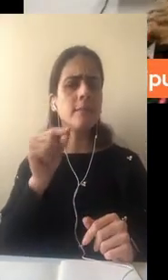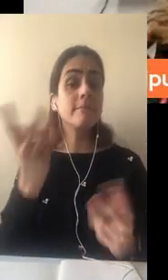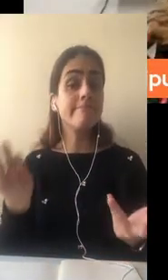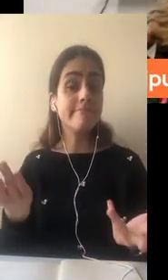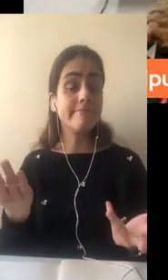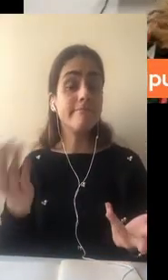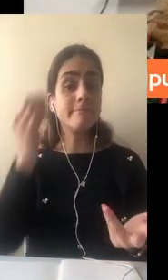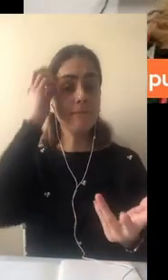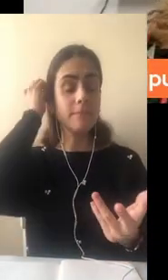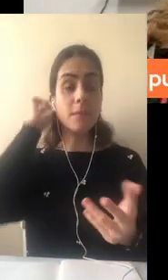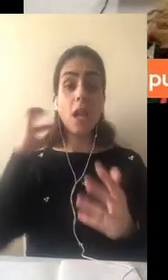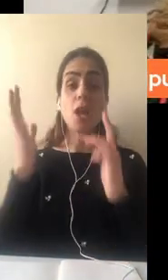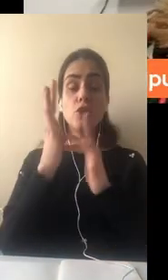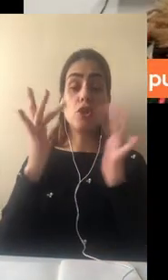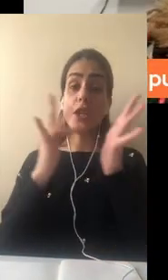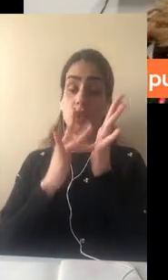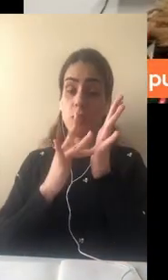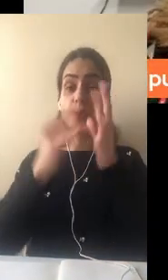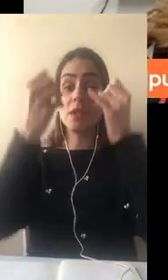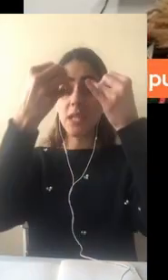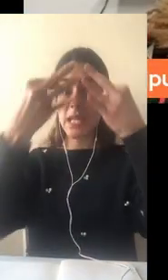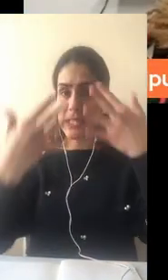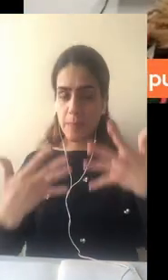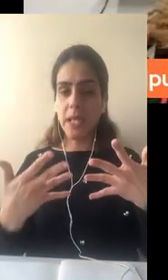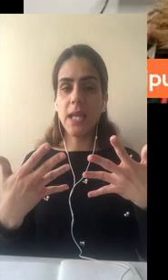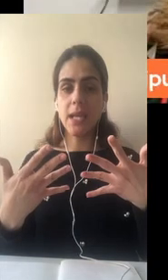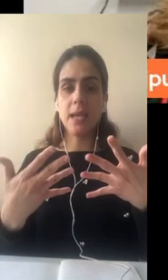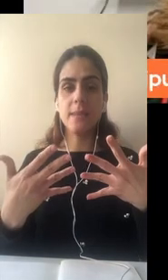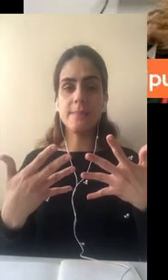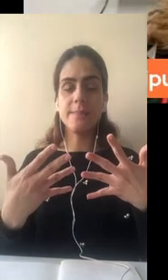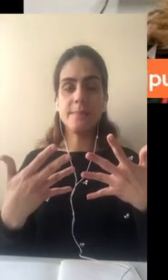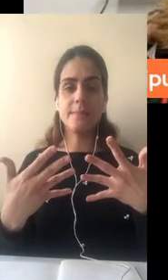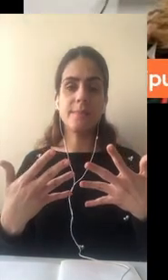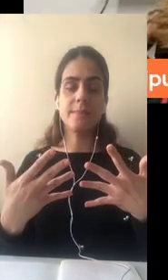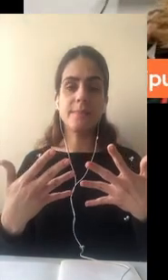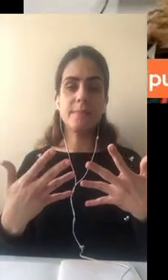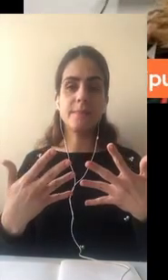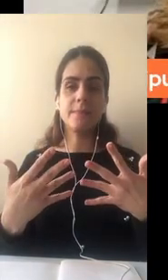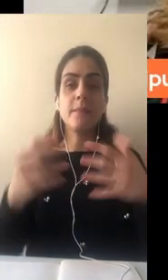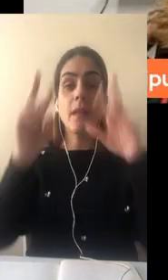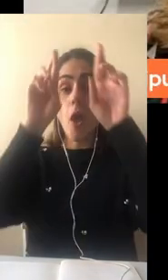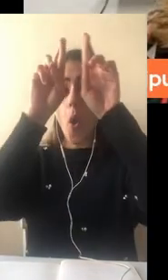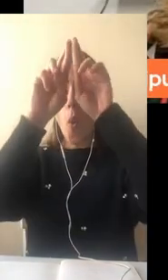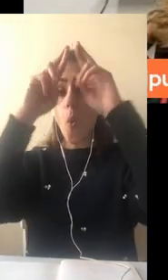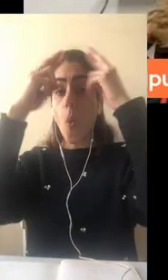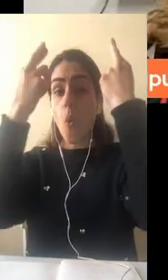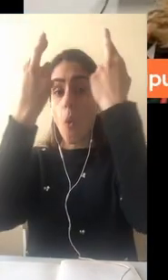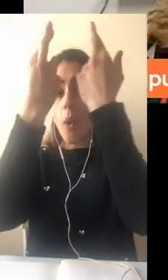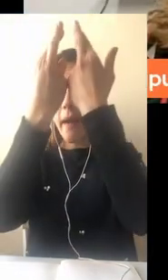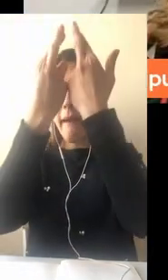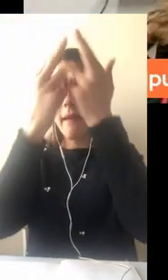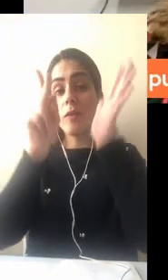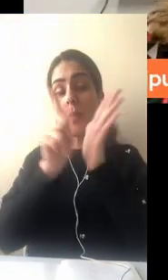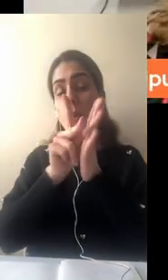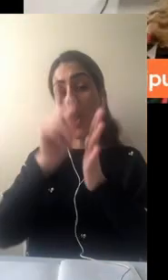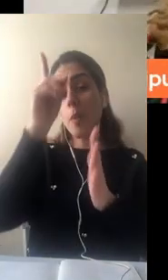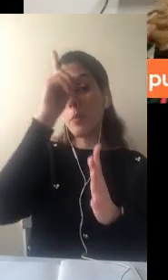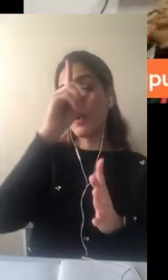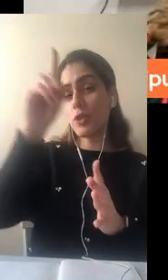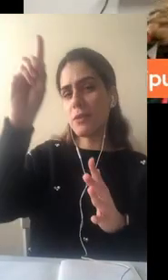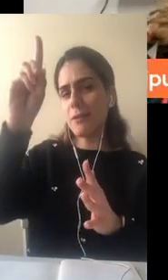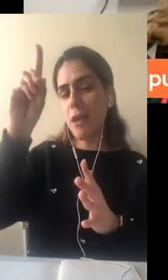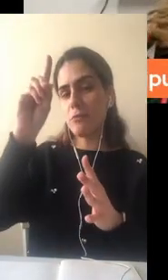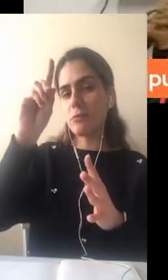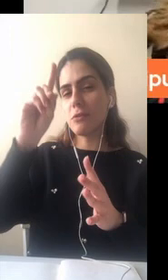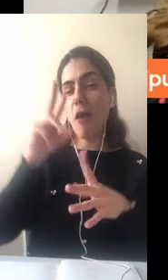convicção que está na palavra de Deus. Jesus mesmo diz lá em Mateus, acho que é 11, não sei, o reino de Deus é tomado